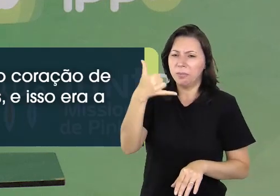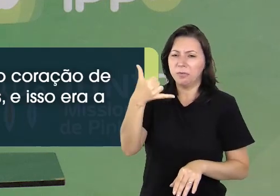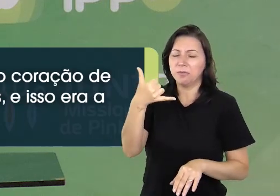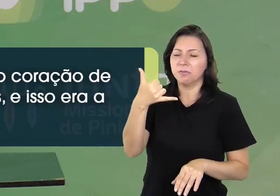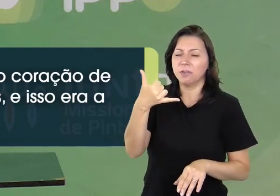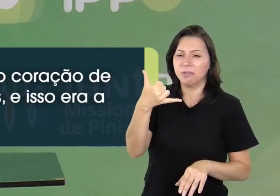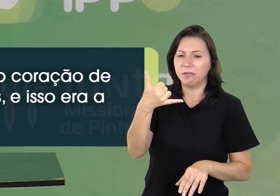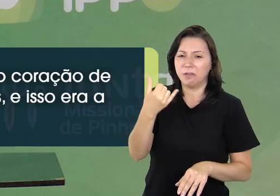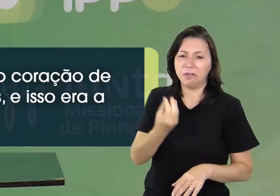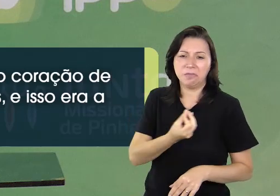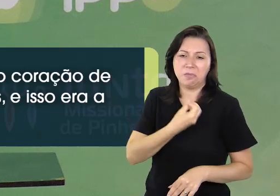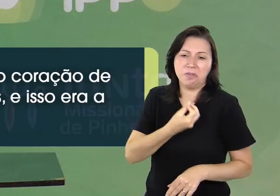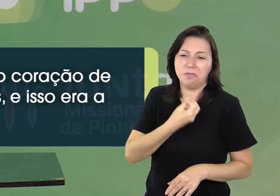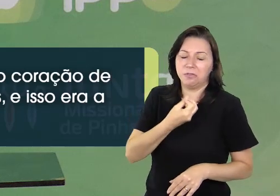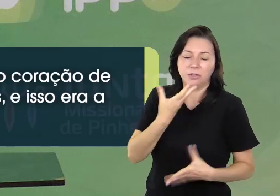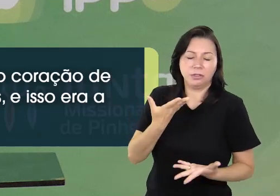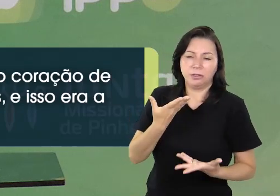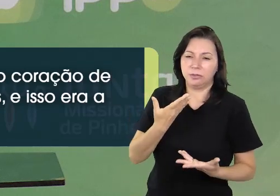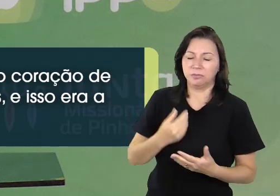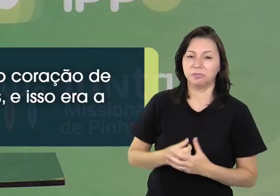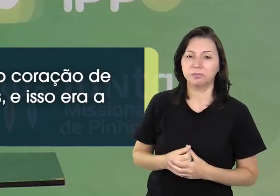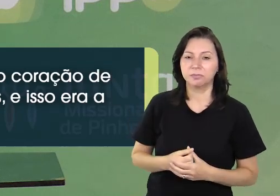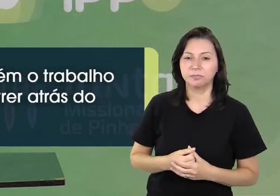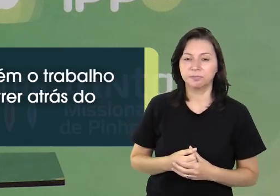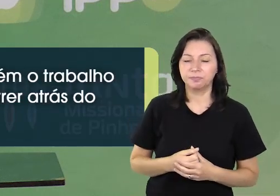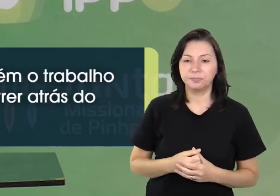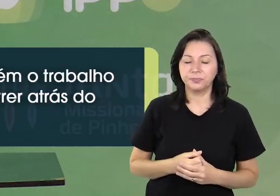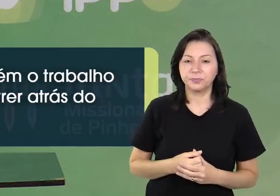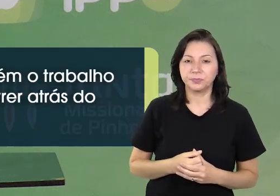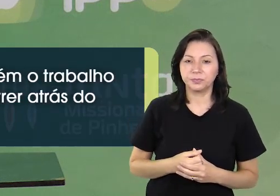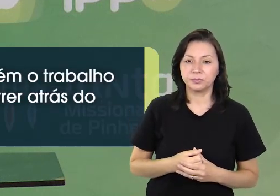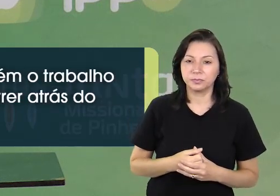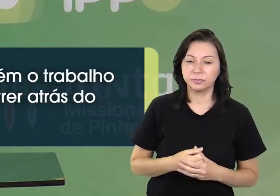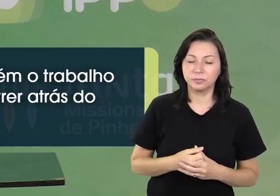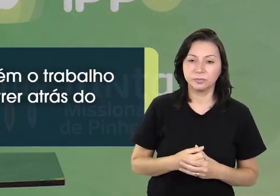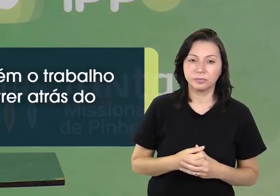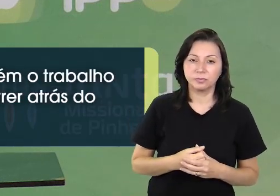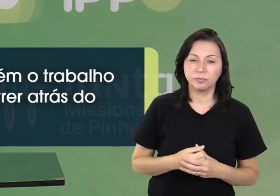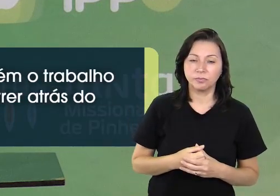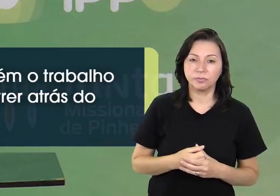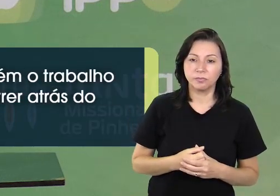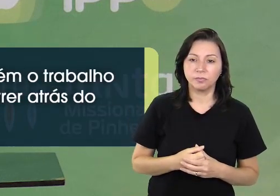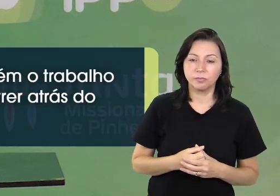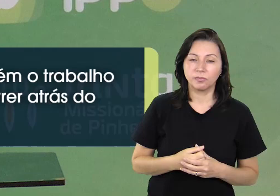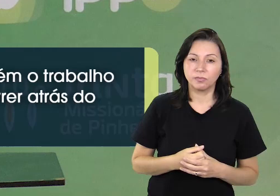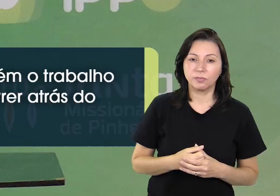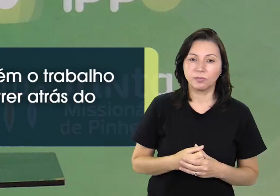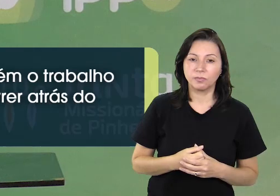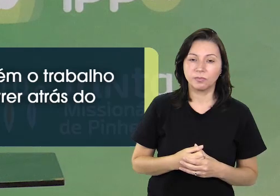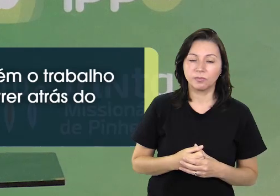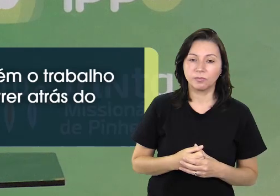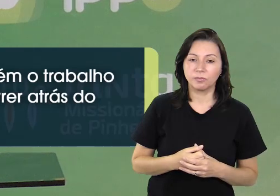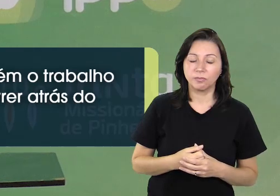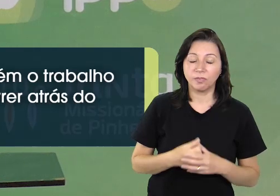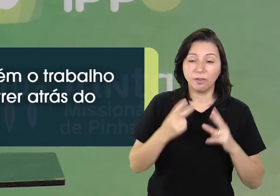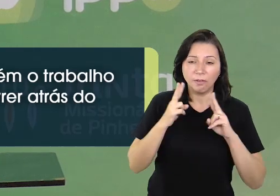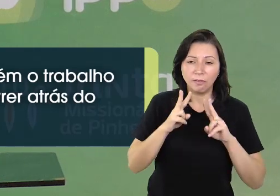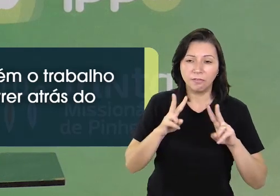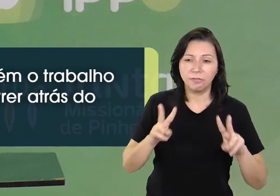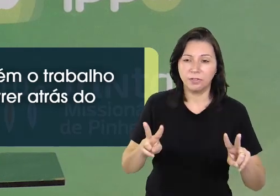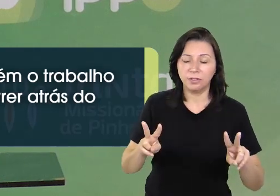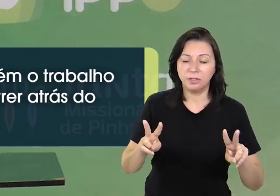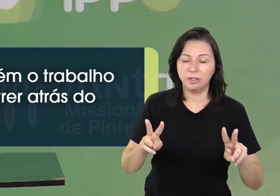minhas fadigas e isso era a recompensa de todas elas considerei todas as obras que fizeram